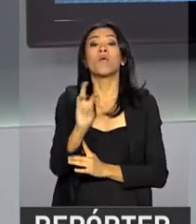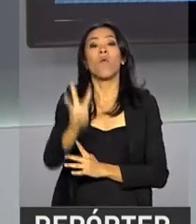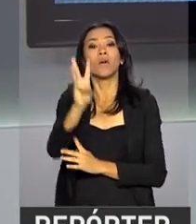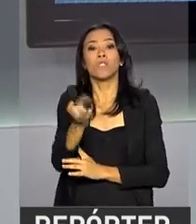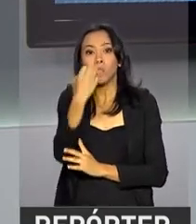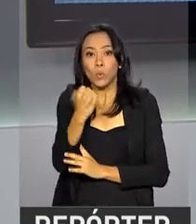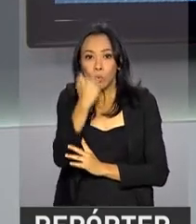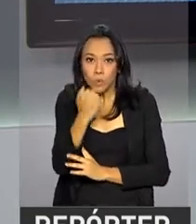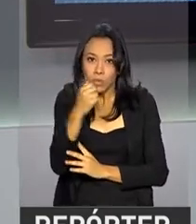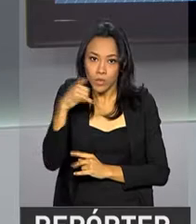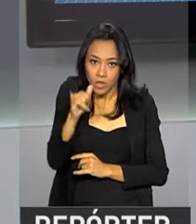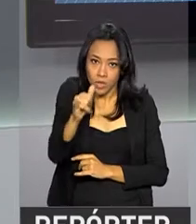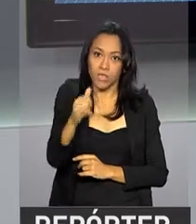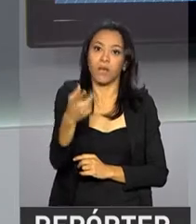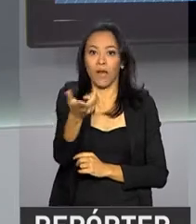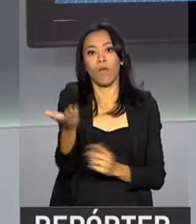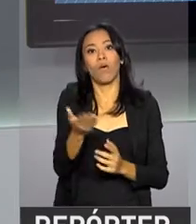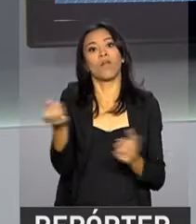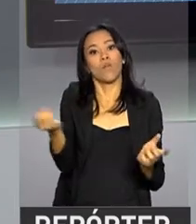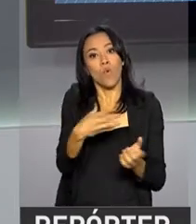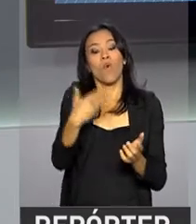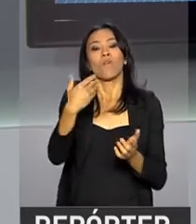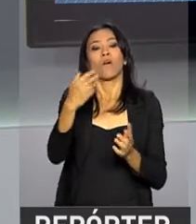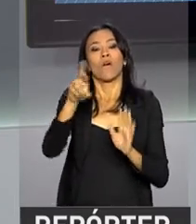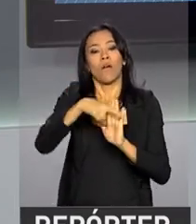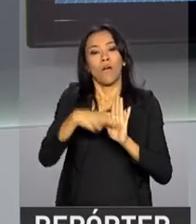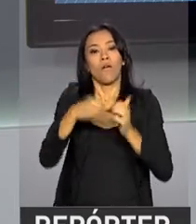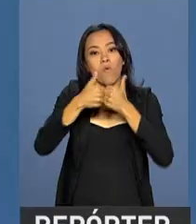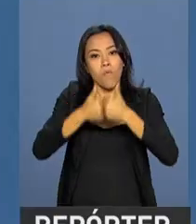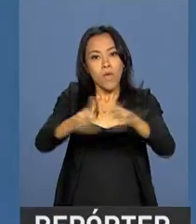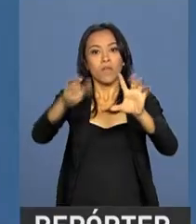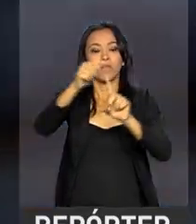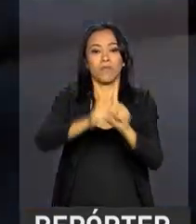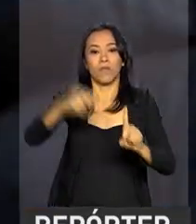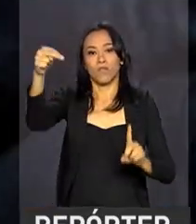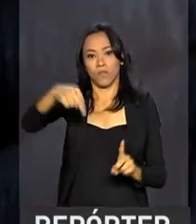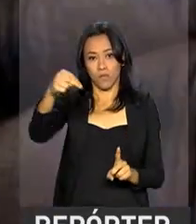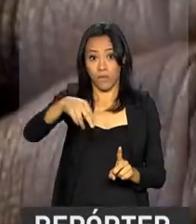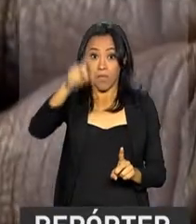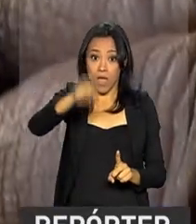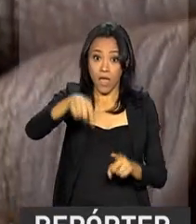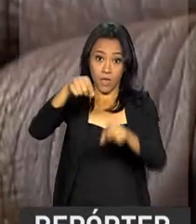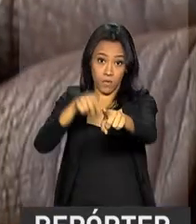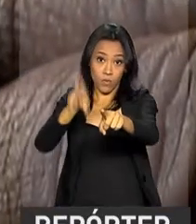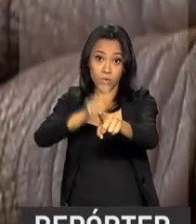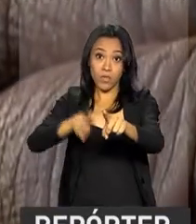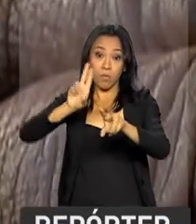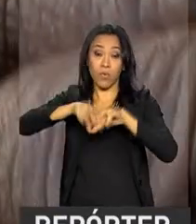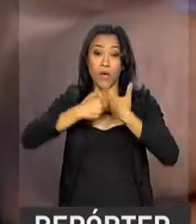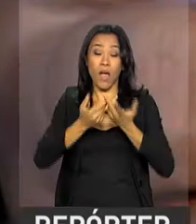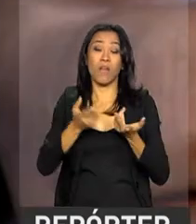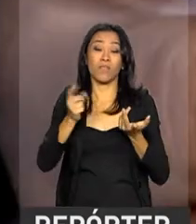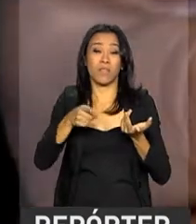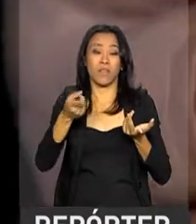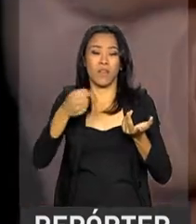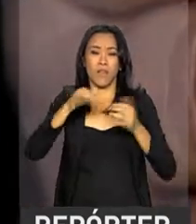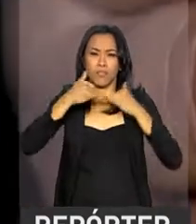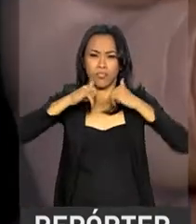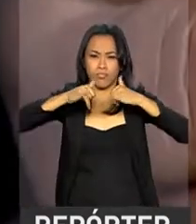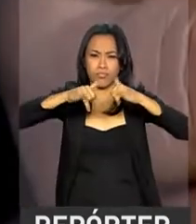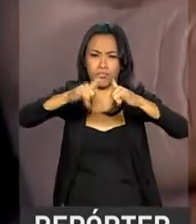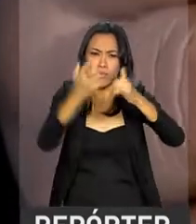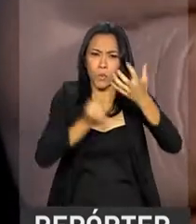ANEEL, o novo valor já passa a valer em novembro. As bandeiras tarifárias são usadas para cobrir o aumento na geração de energia no